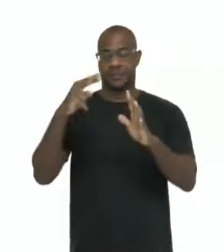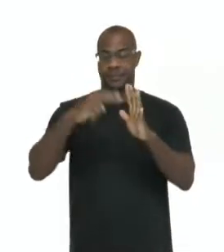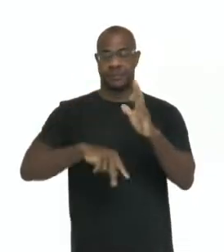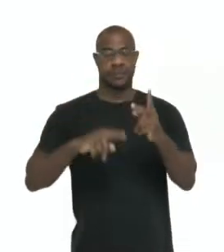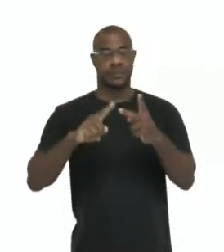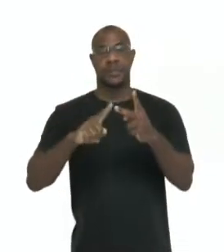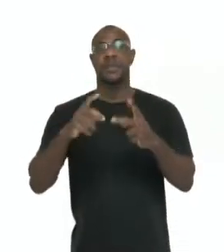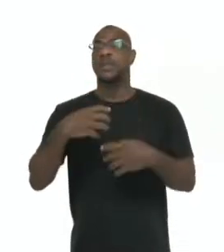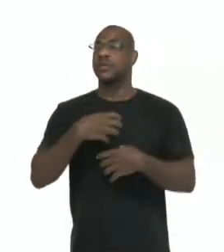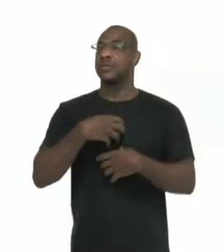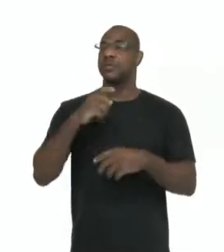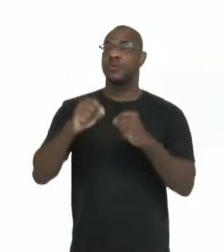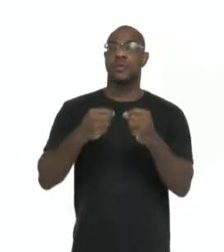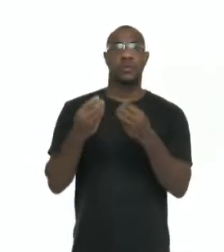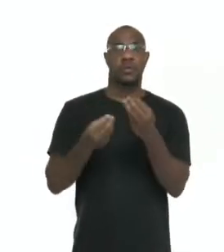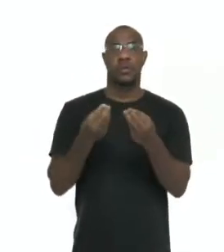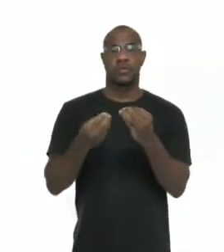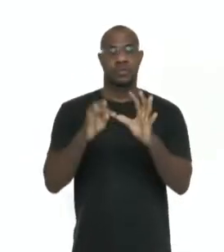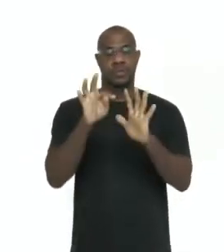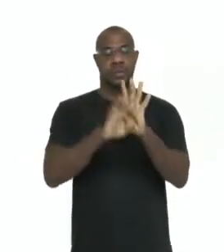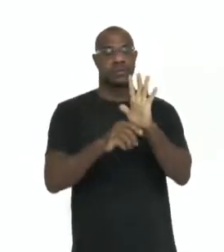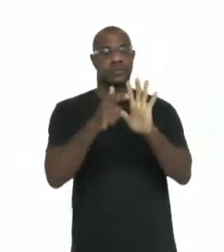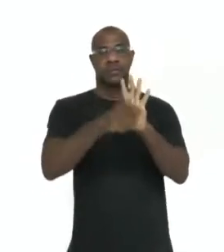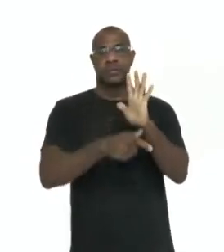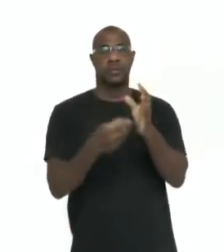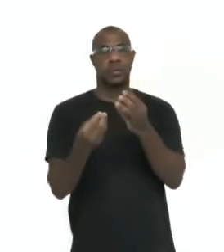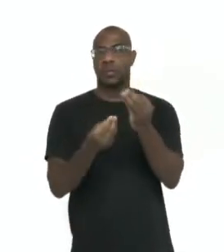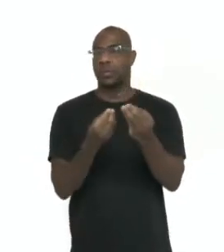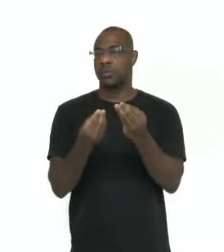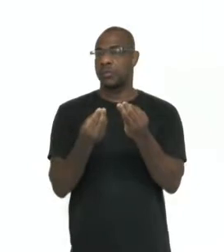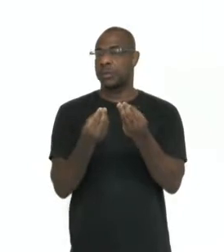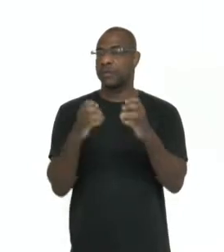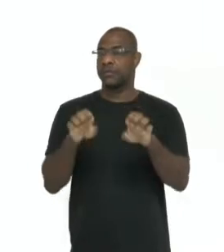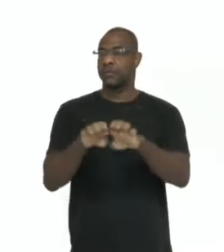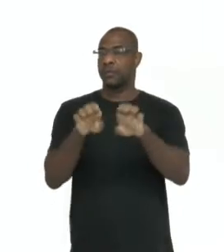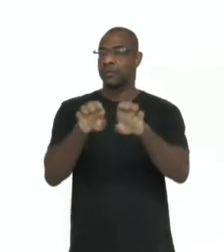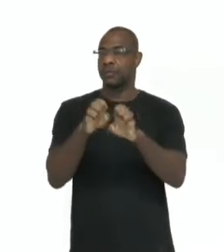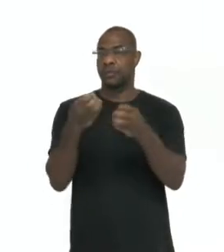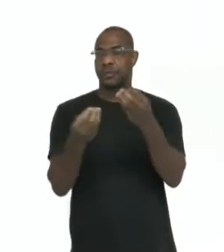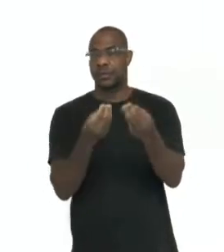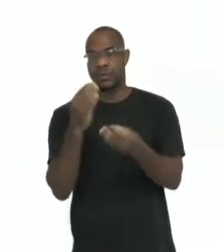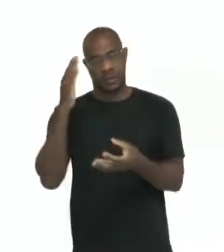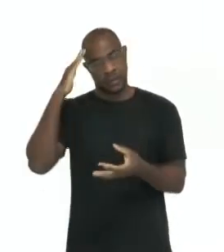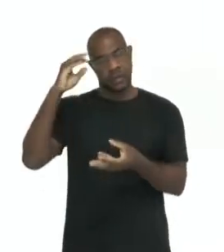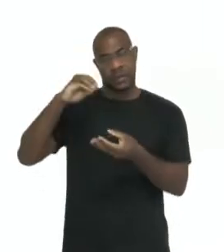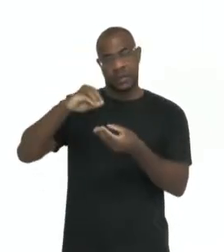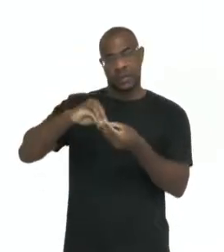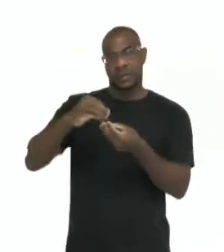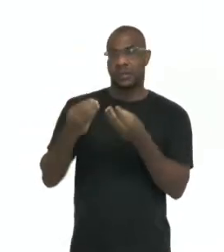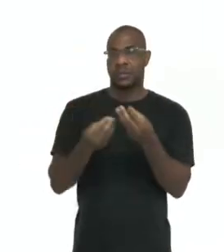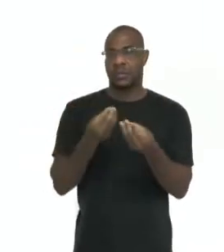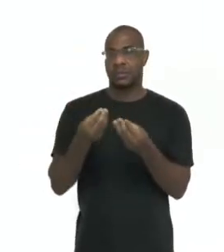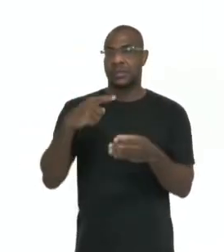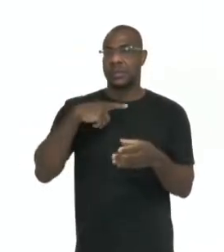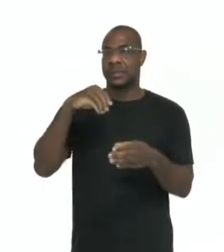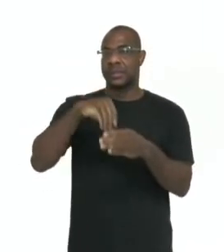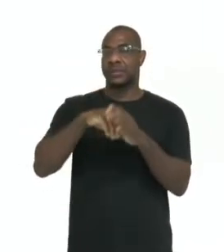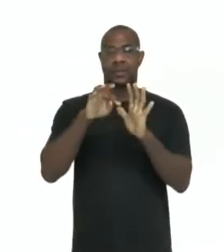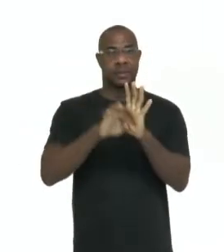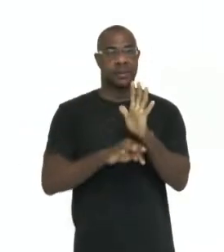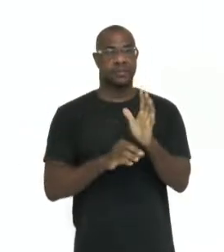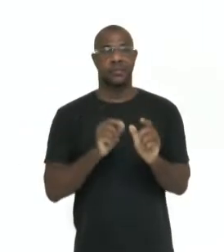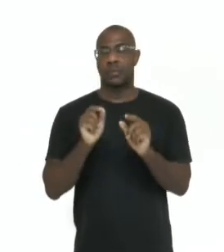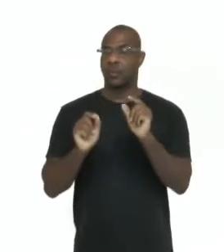as formas de composição desse gênero textual. Também compreender a estrutura composicional desses